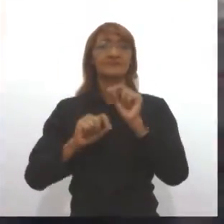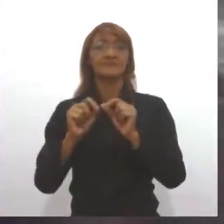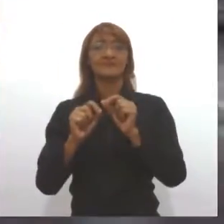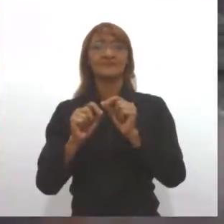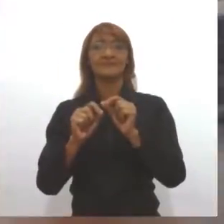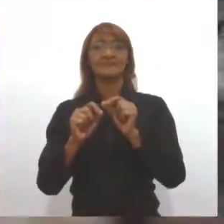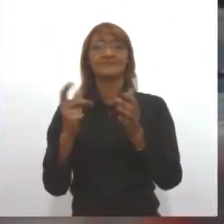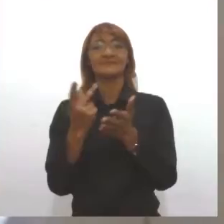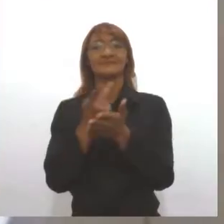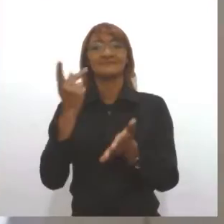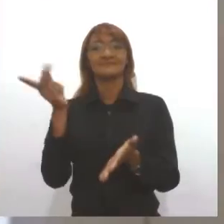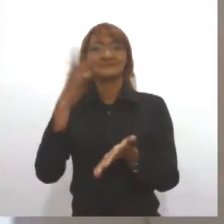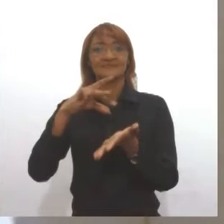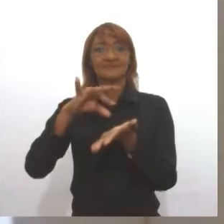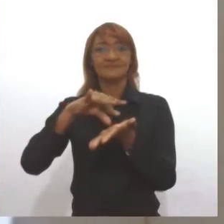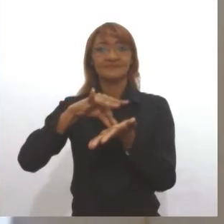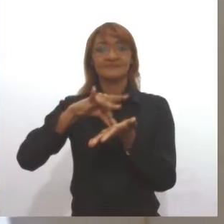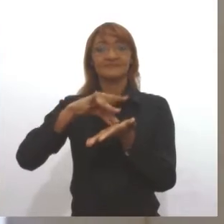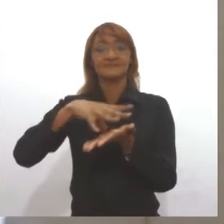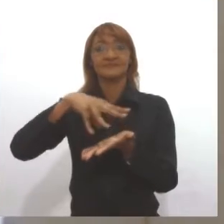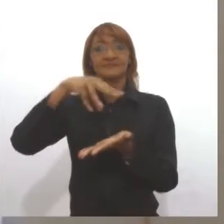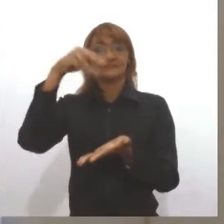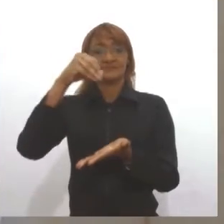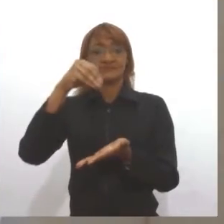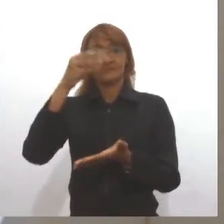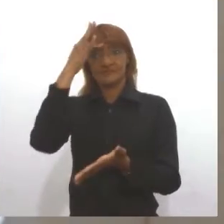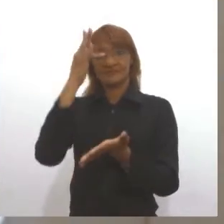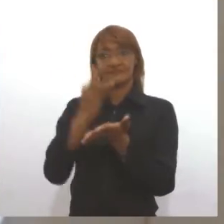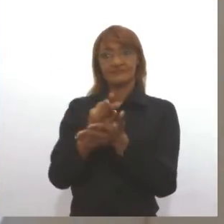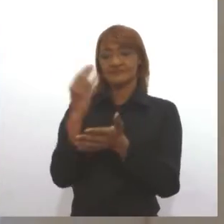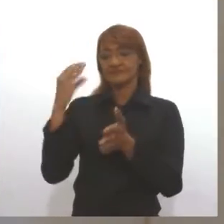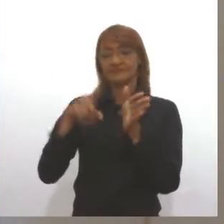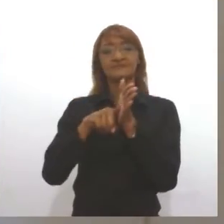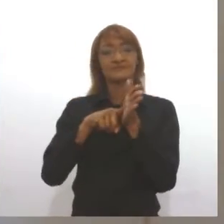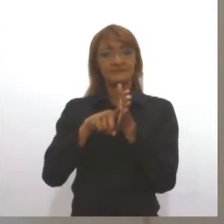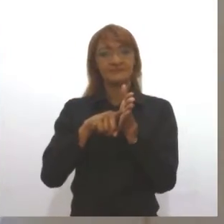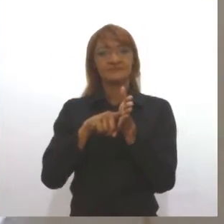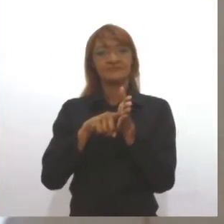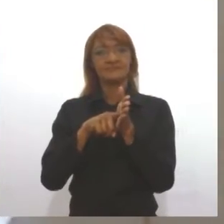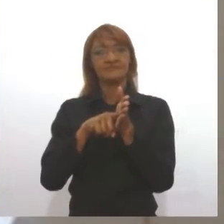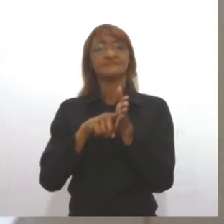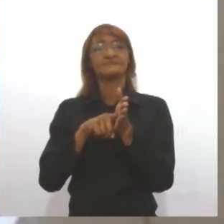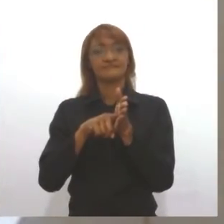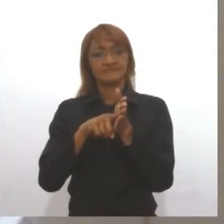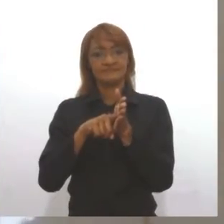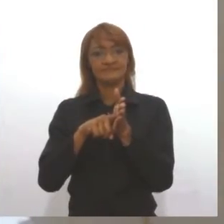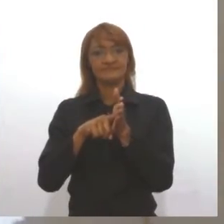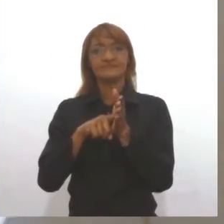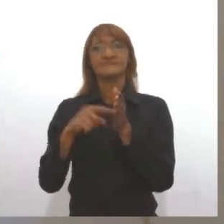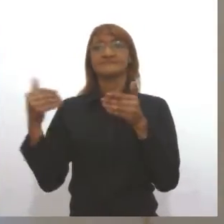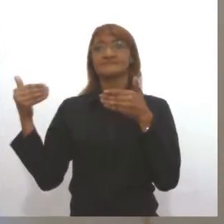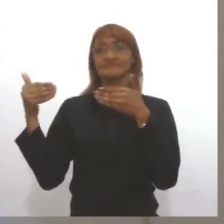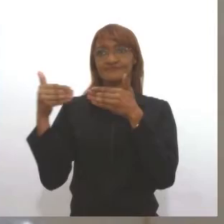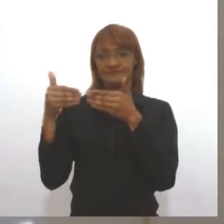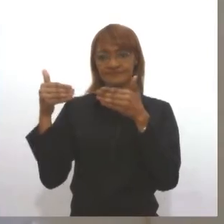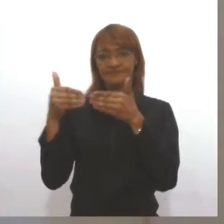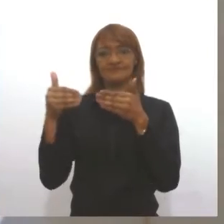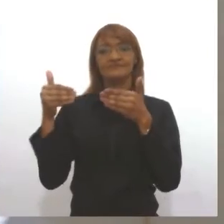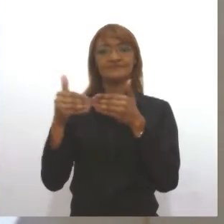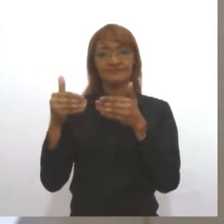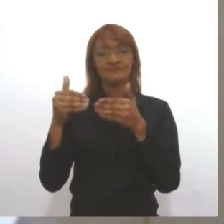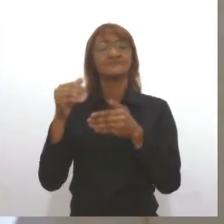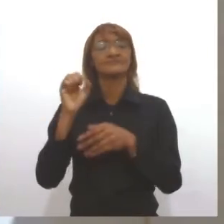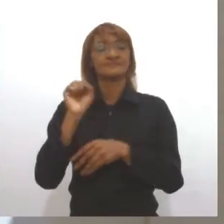questões espirituais. Fé e ciência, elas são altamente conciliadas diante